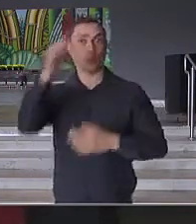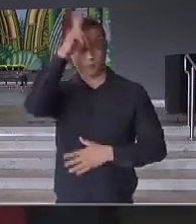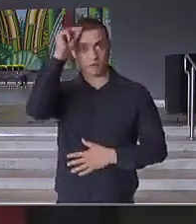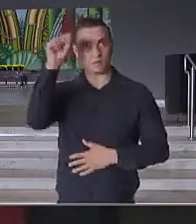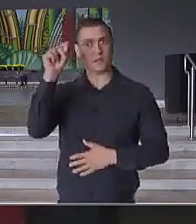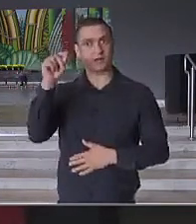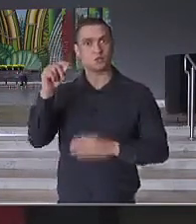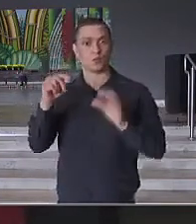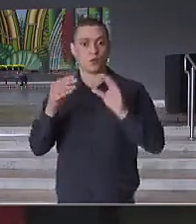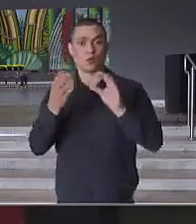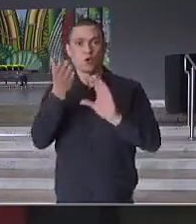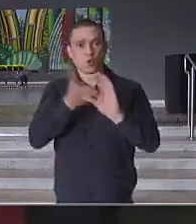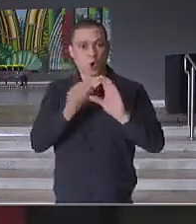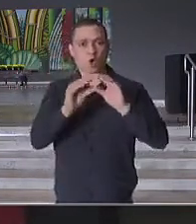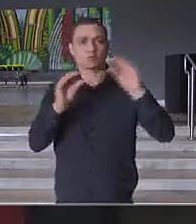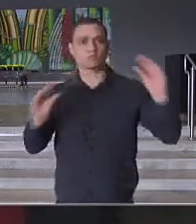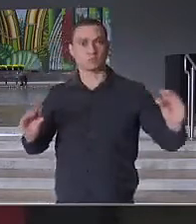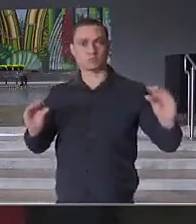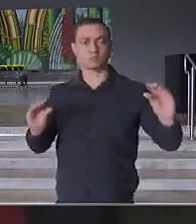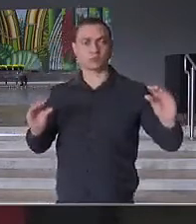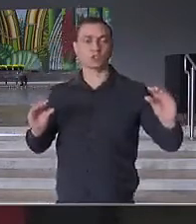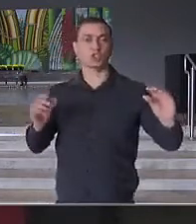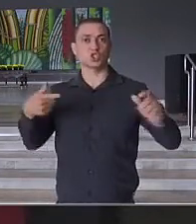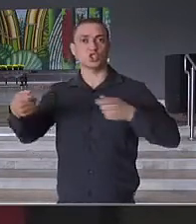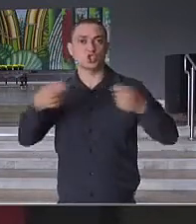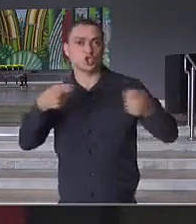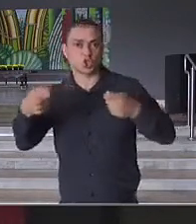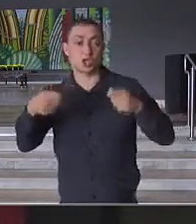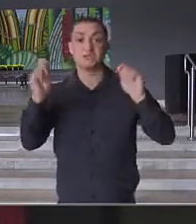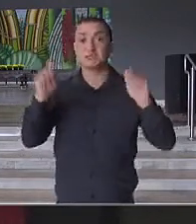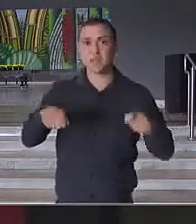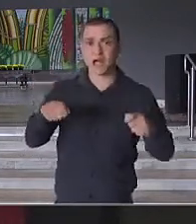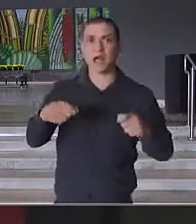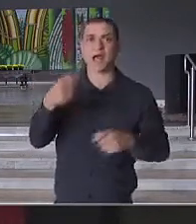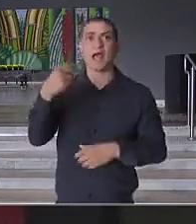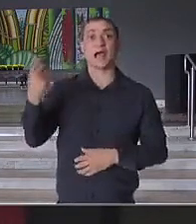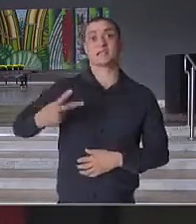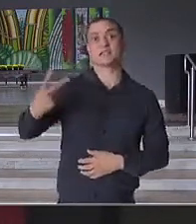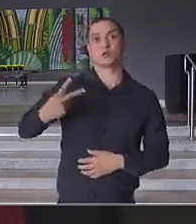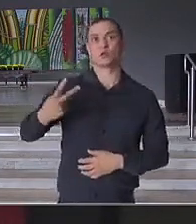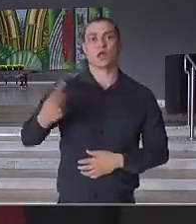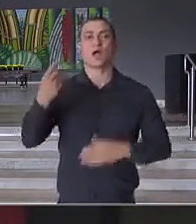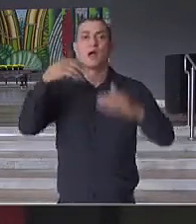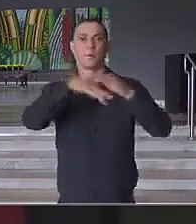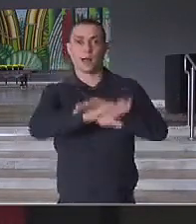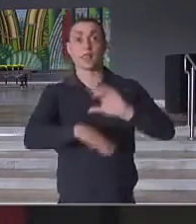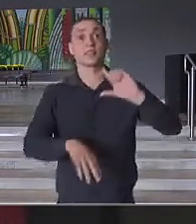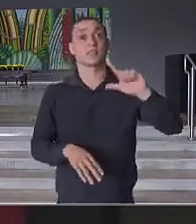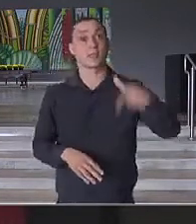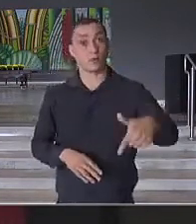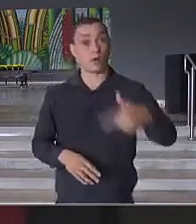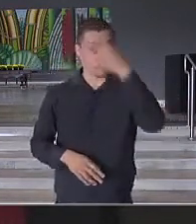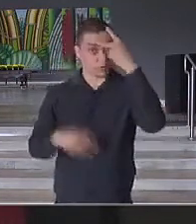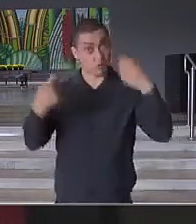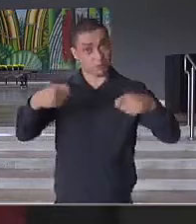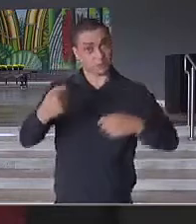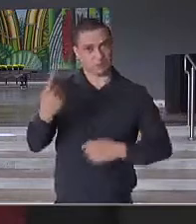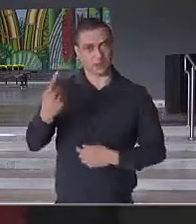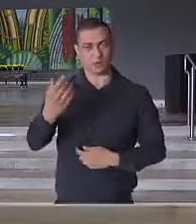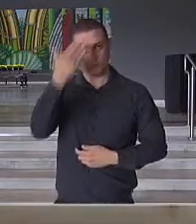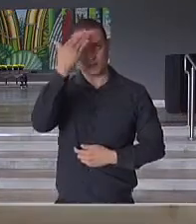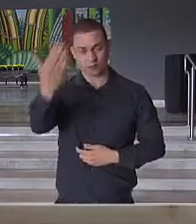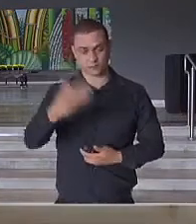que gerenciar esse estoque aí de forma que fosse possível aplicar a segunda dose para quem já recebeu. É isso,